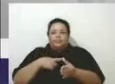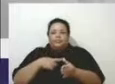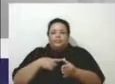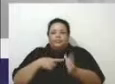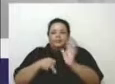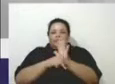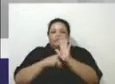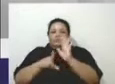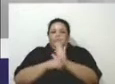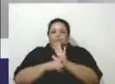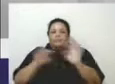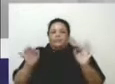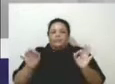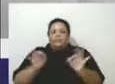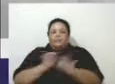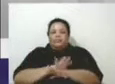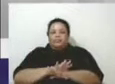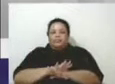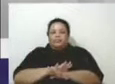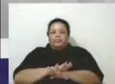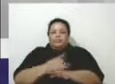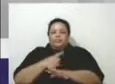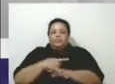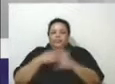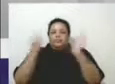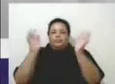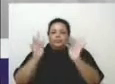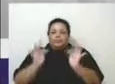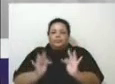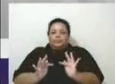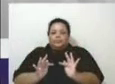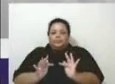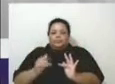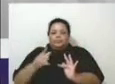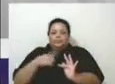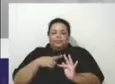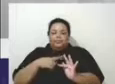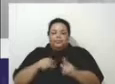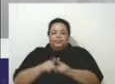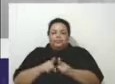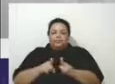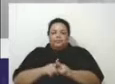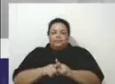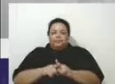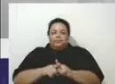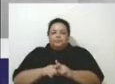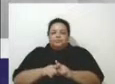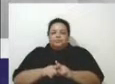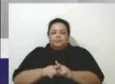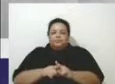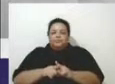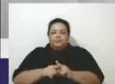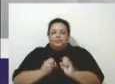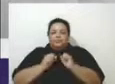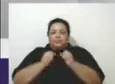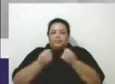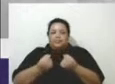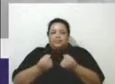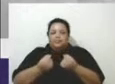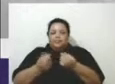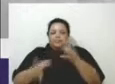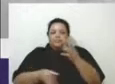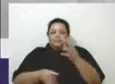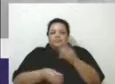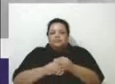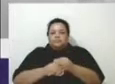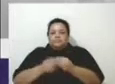e daí nós tivemos a felicidade de ter também né com a busca do vereador palinha de uma emenda de R 1 milhão